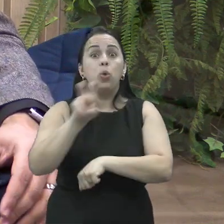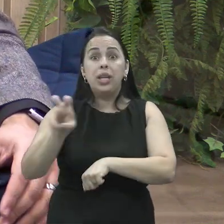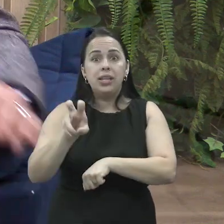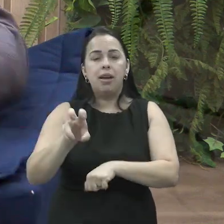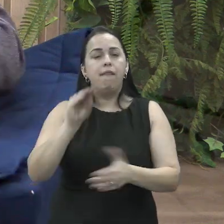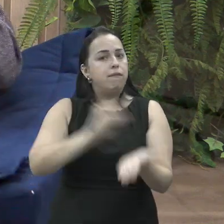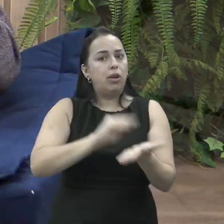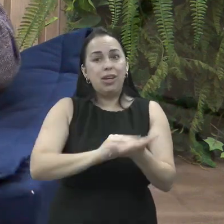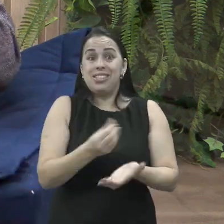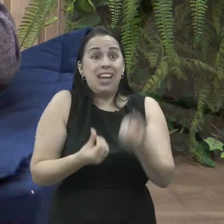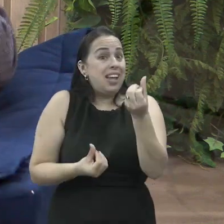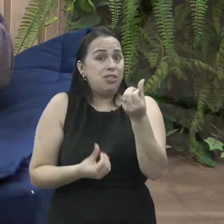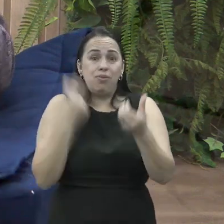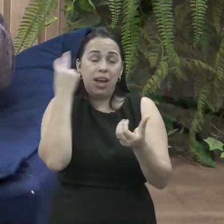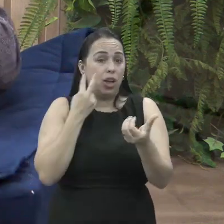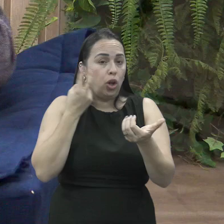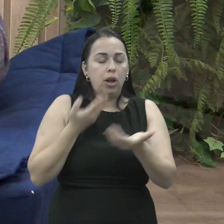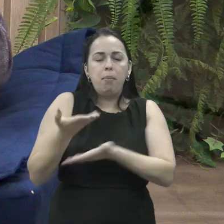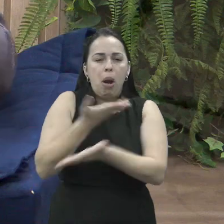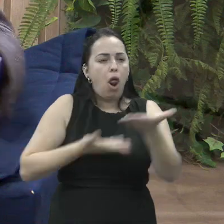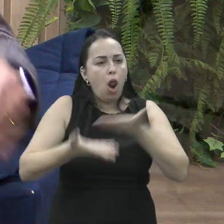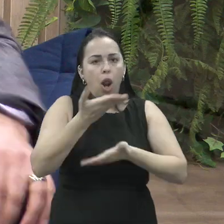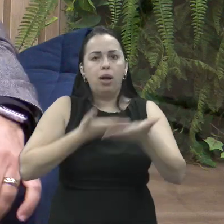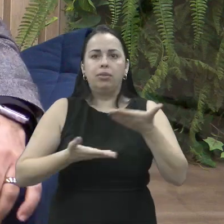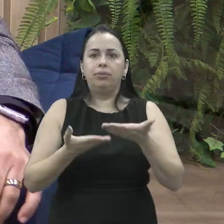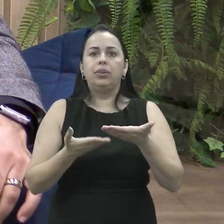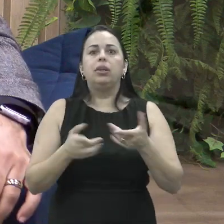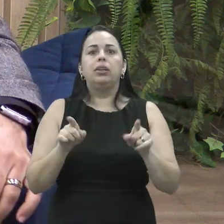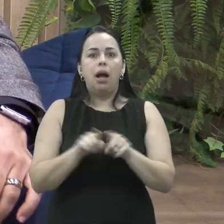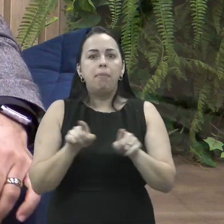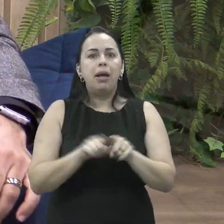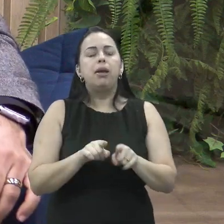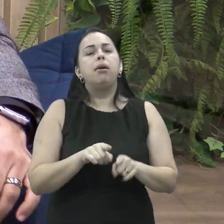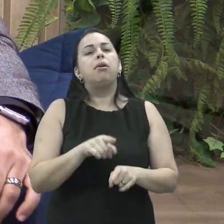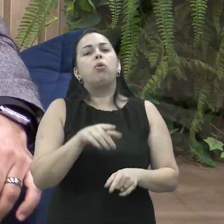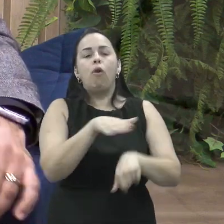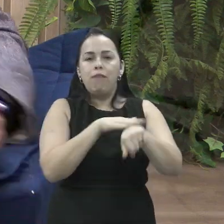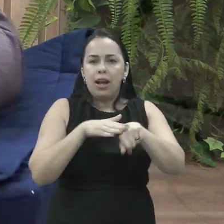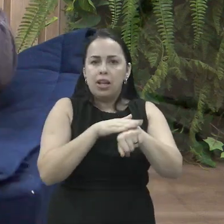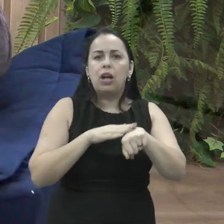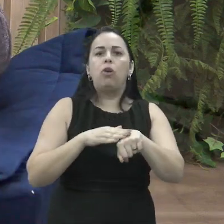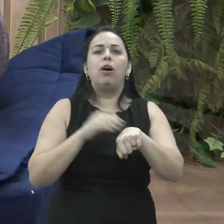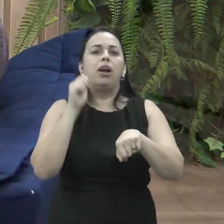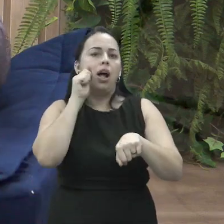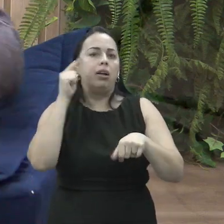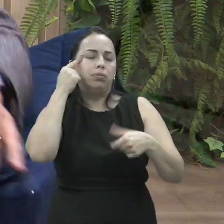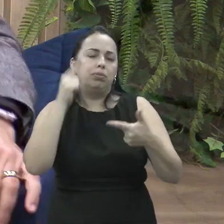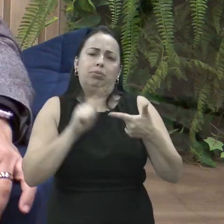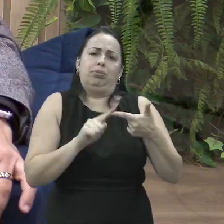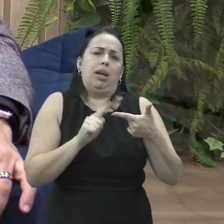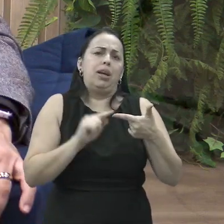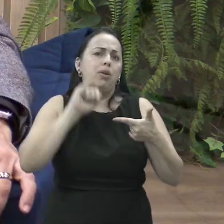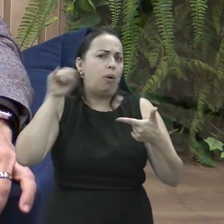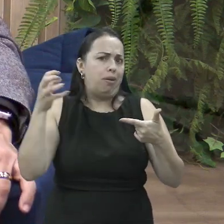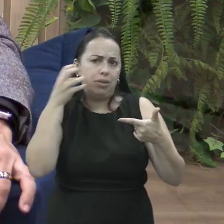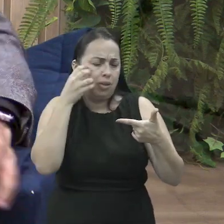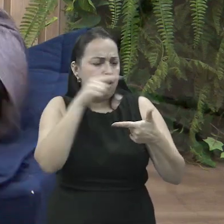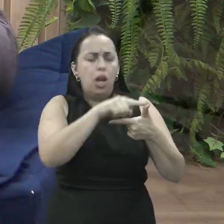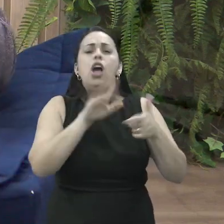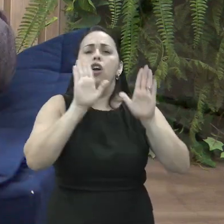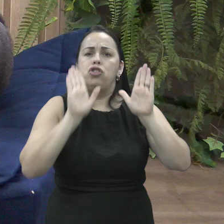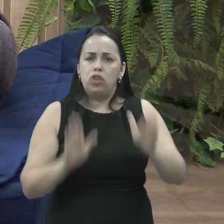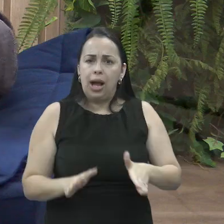vereadores. Então faltam apenas 6 para que eu sente com cada um deles, inclusive com as vereadoras do PT, a vereadora Amélia e a vereadora Juliana